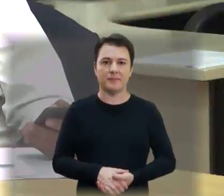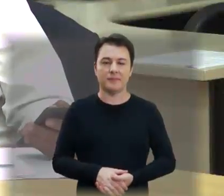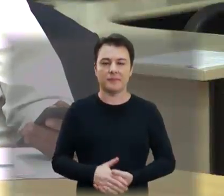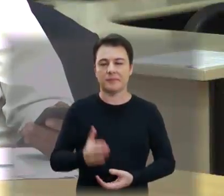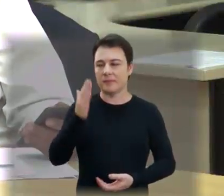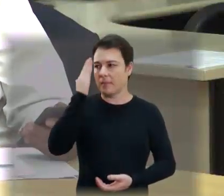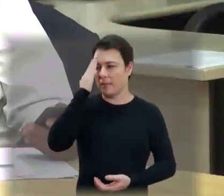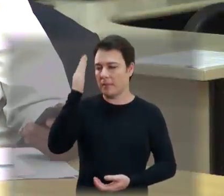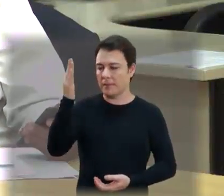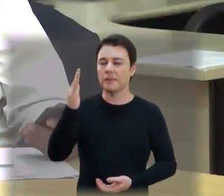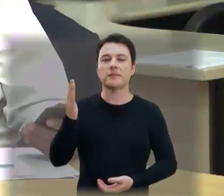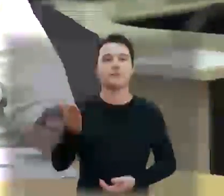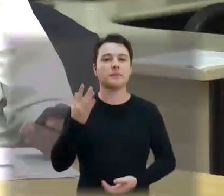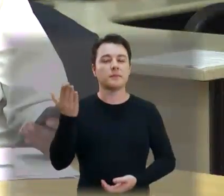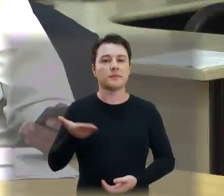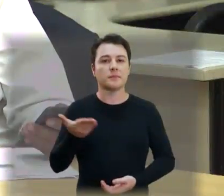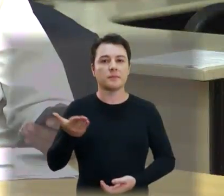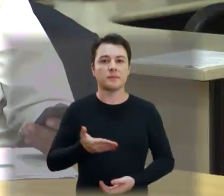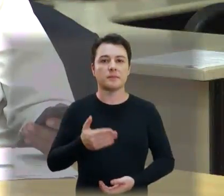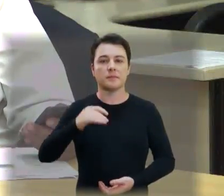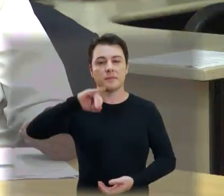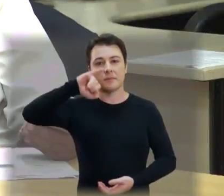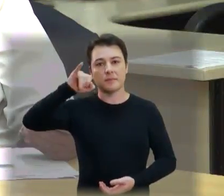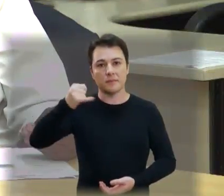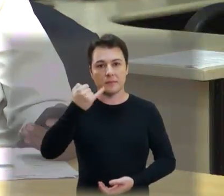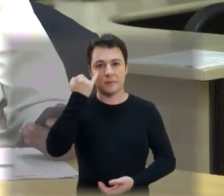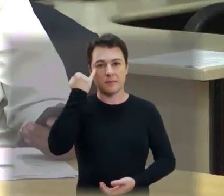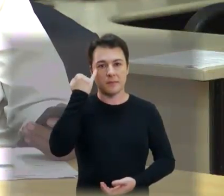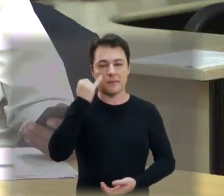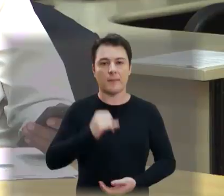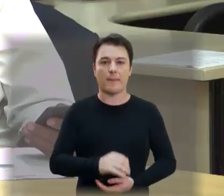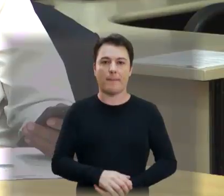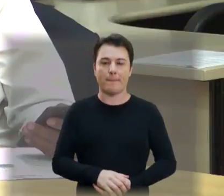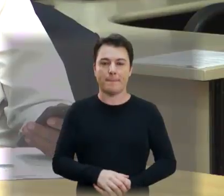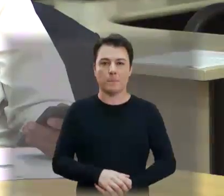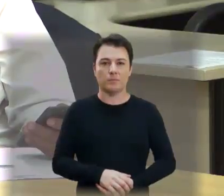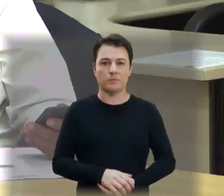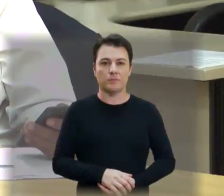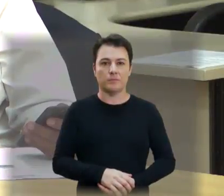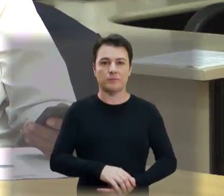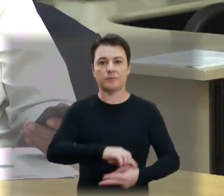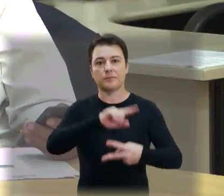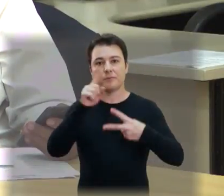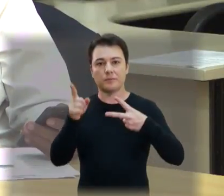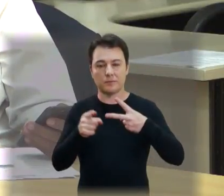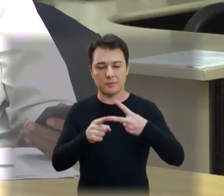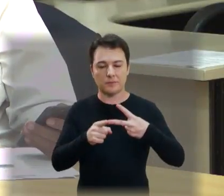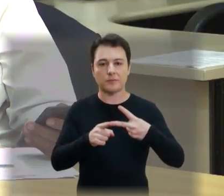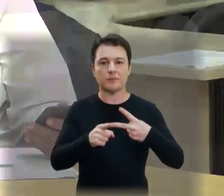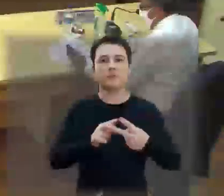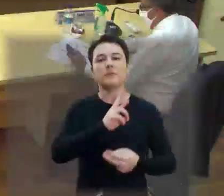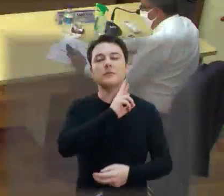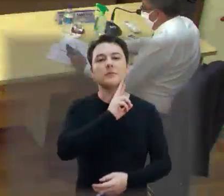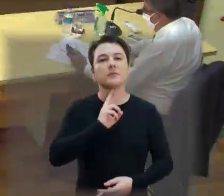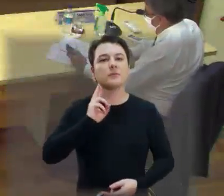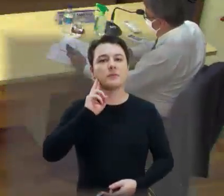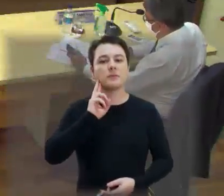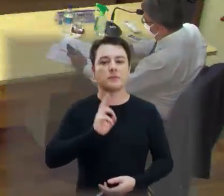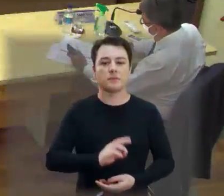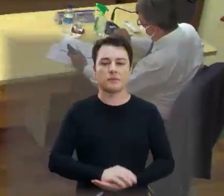Obrigado, vereador. O próximo orador será o vereador Jefferson Yachuda. E se prepara, vereador Roger